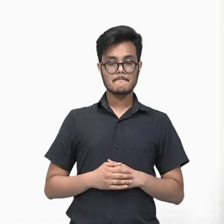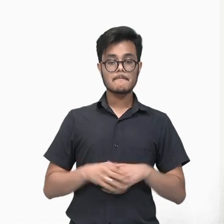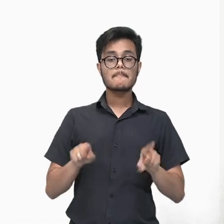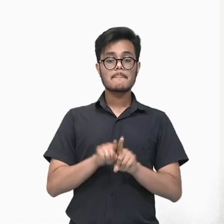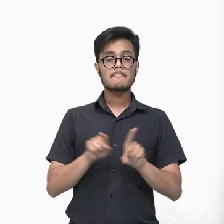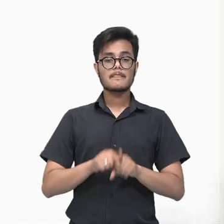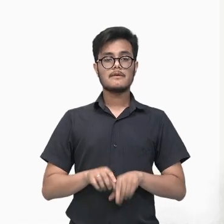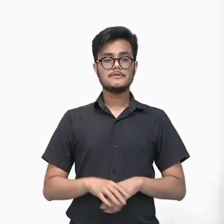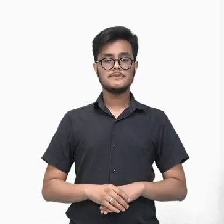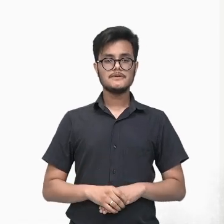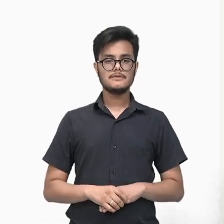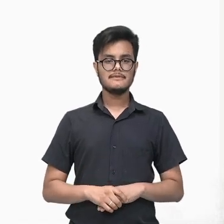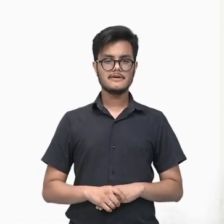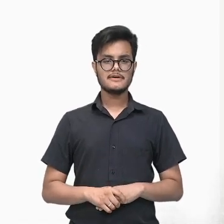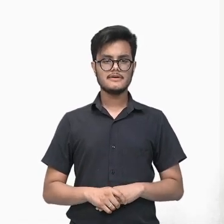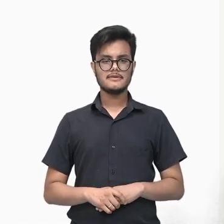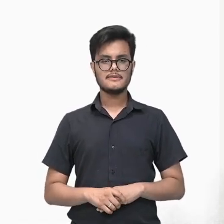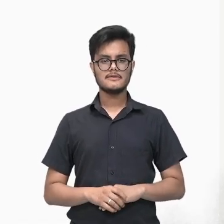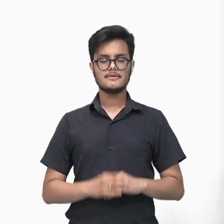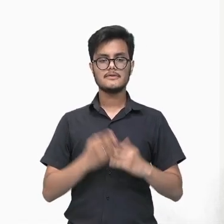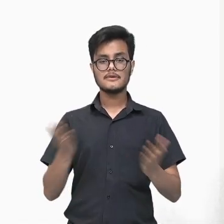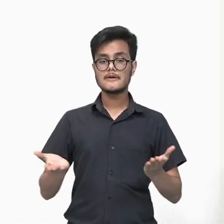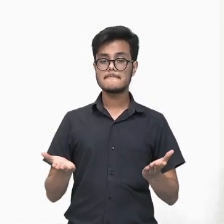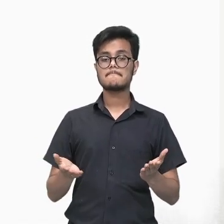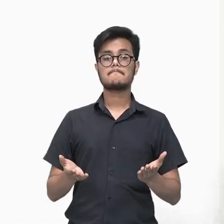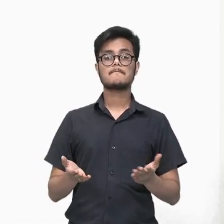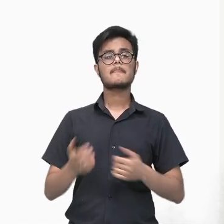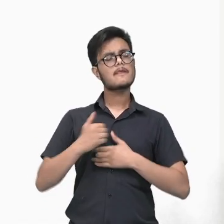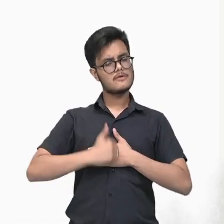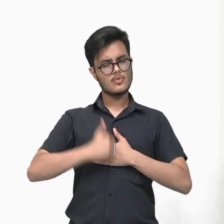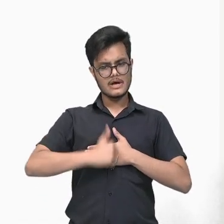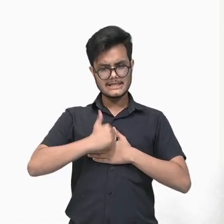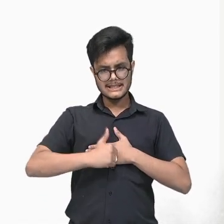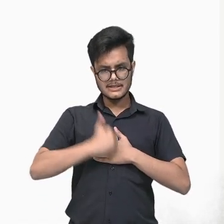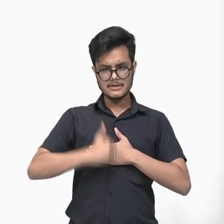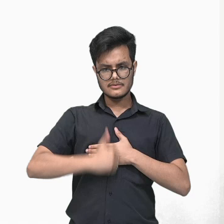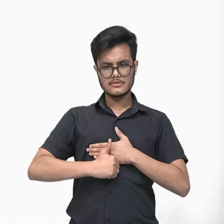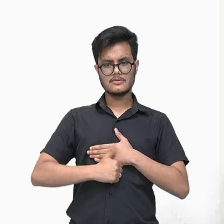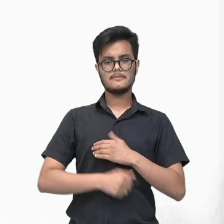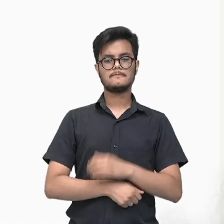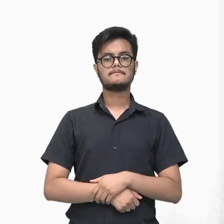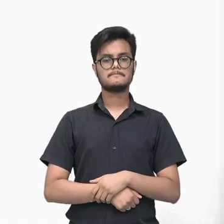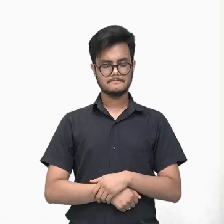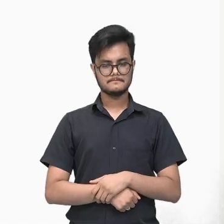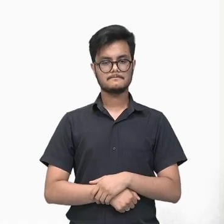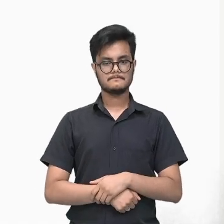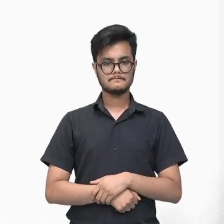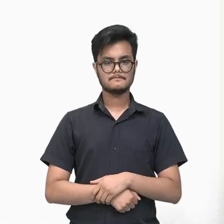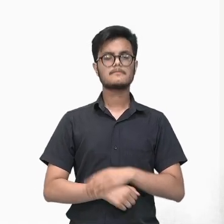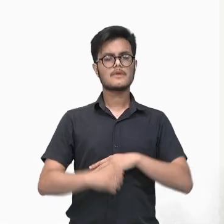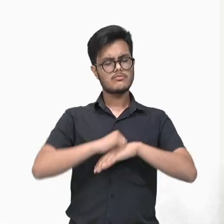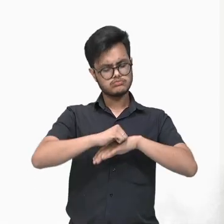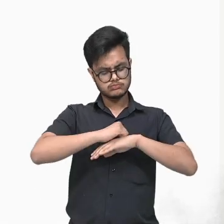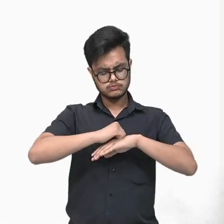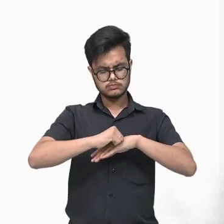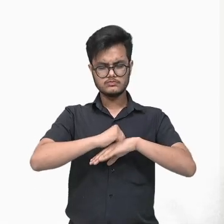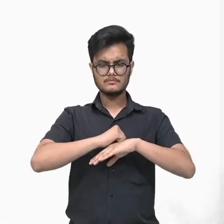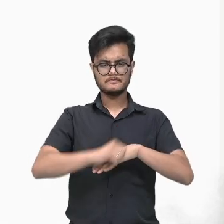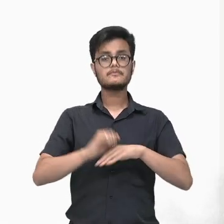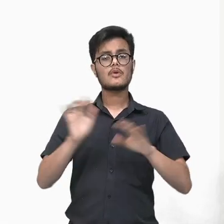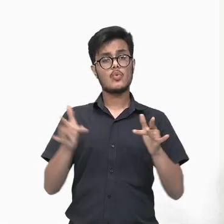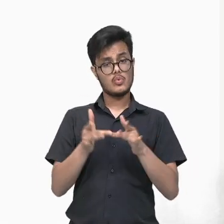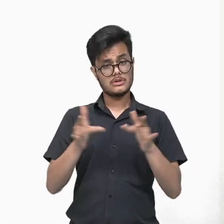ver agora, olha só, no atrito, você viu aí no atrito que eu esfreguei. No